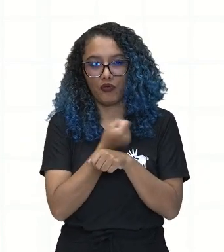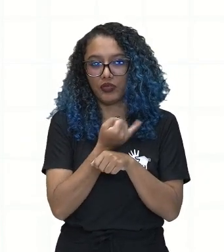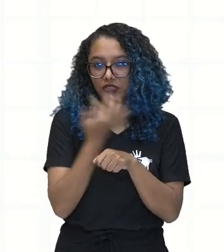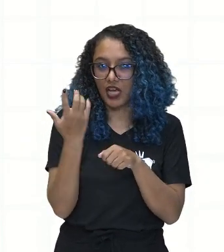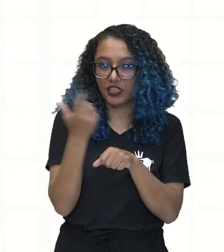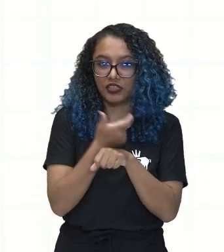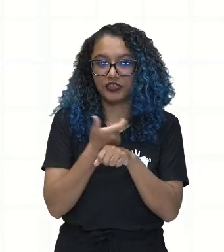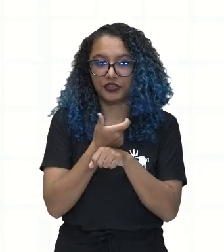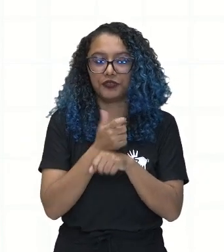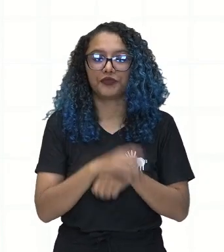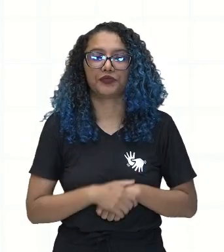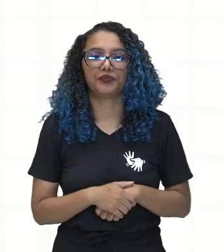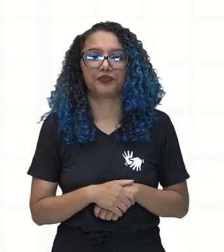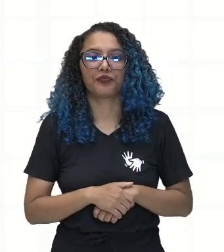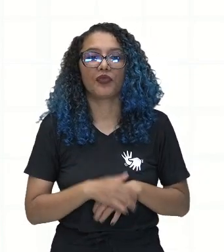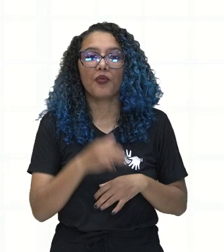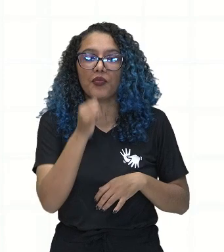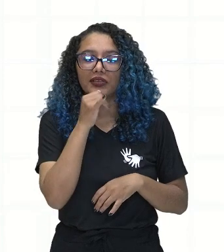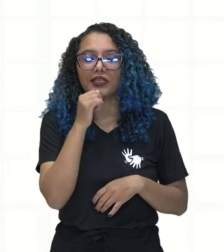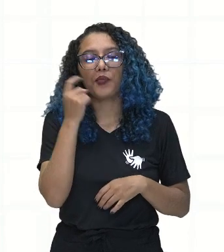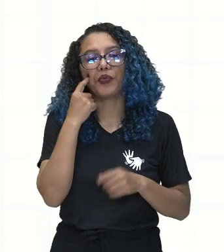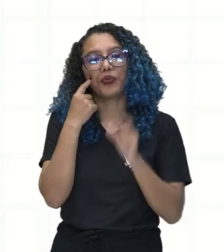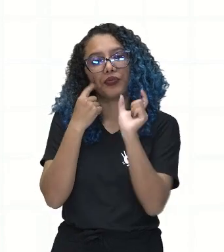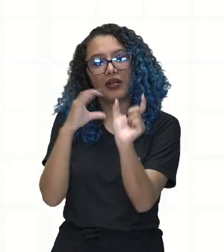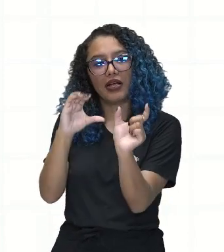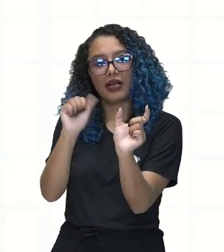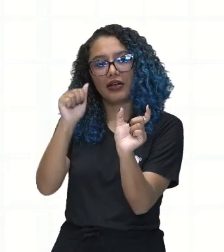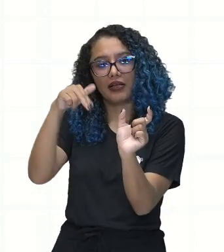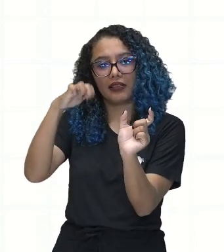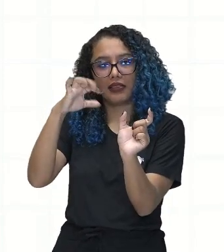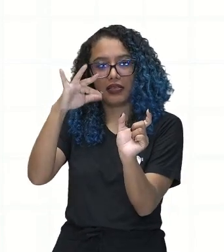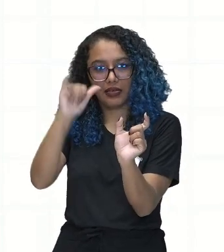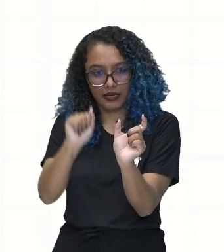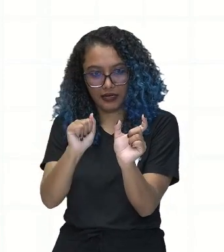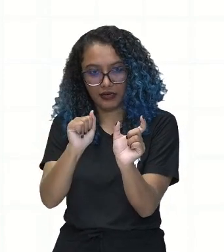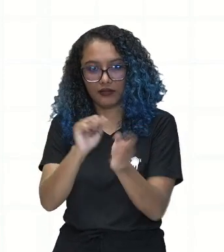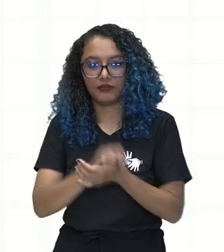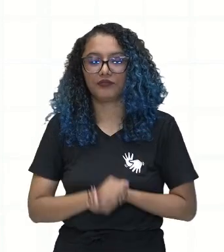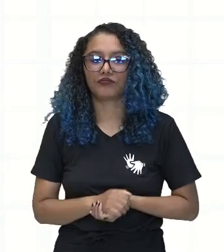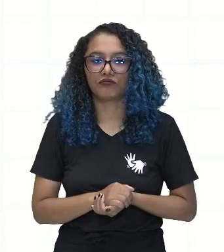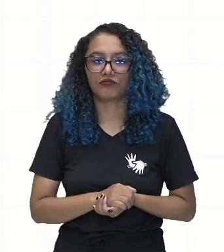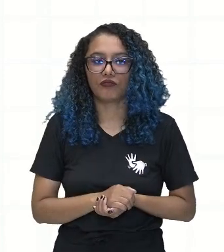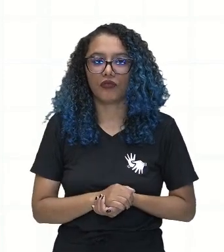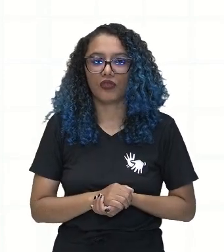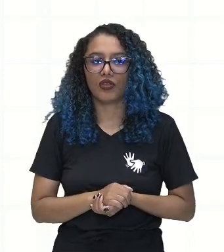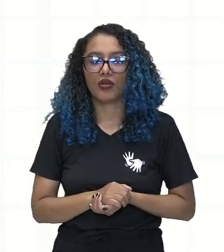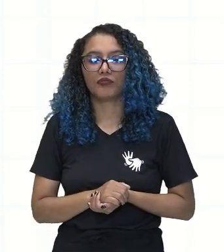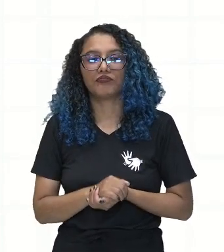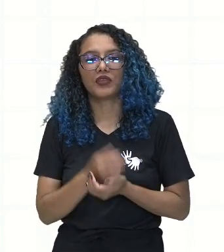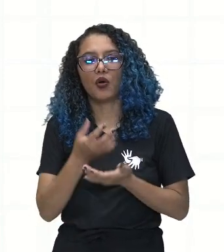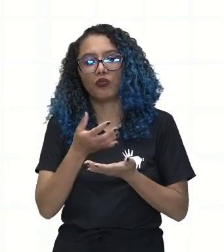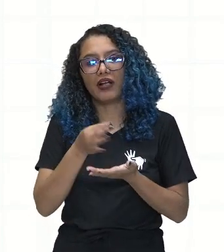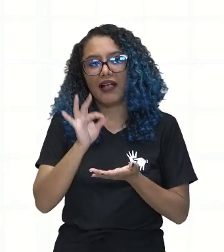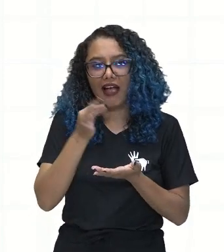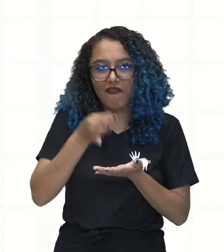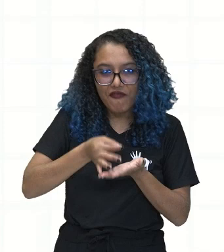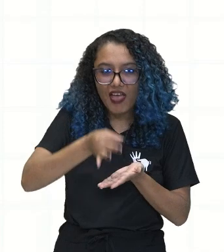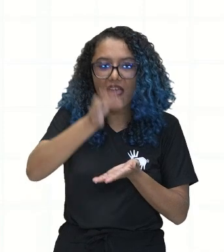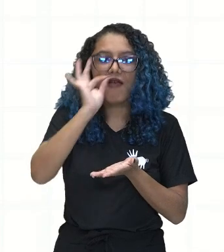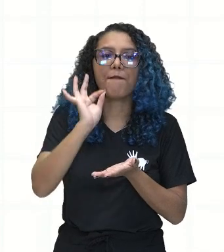Então, temos aqui o substantivo caneca. Tomei meio caneca? Não, você tomou